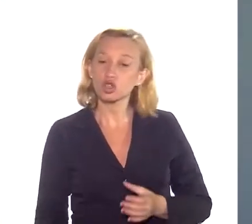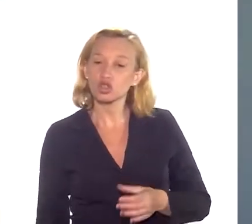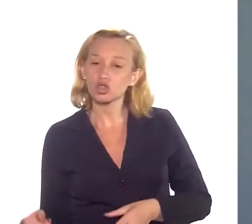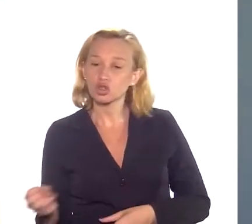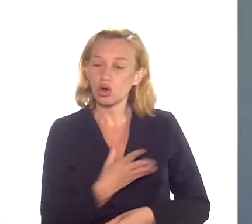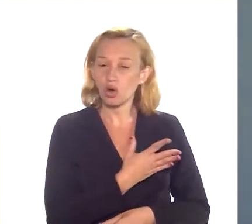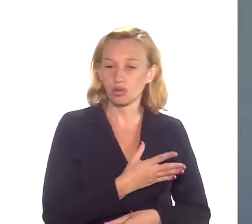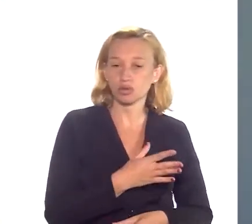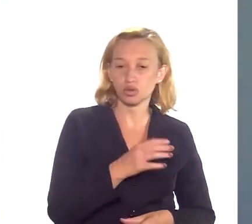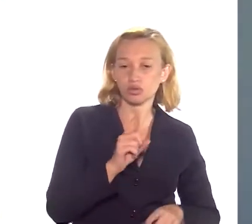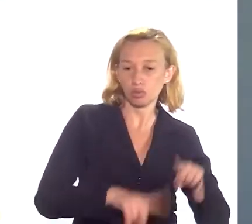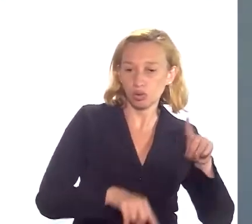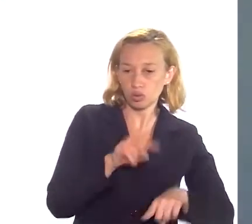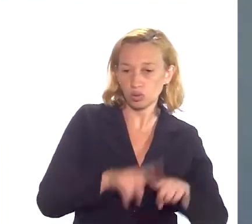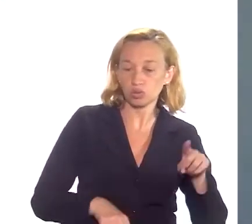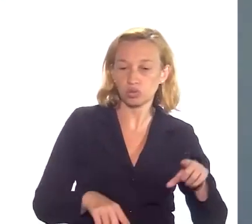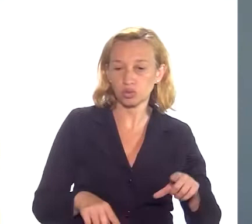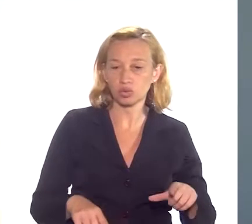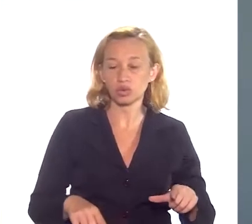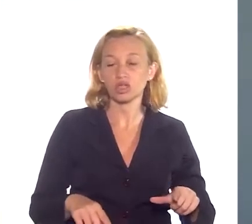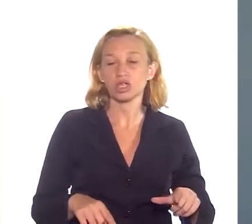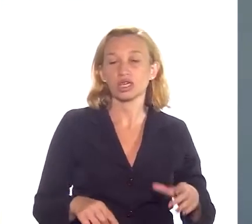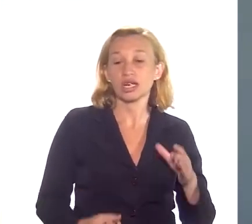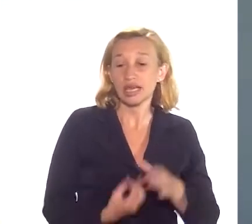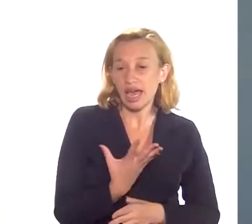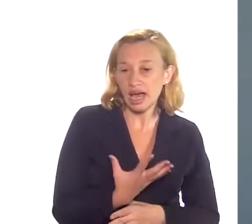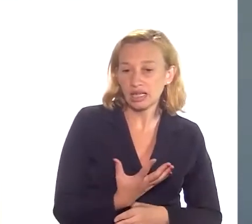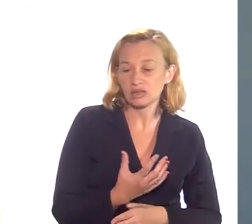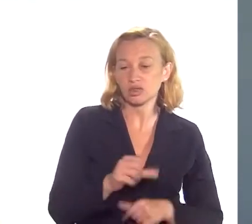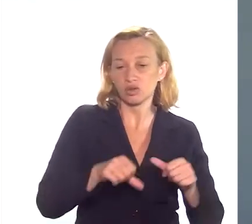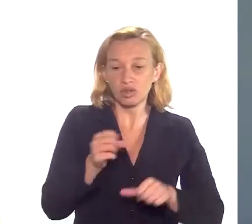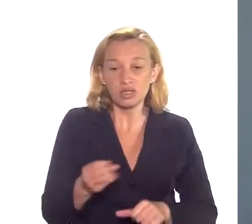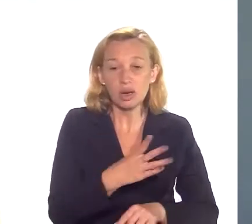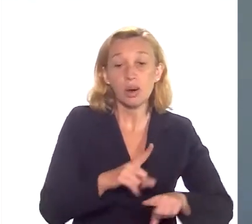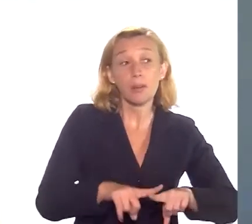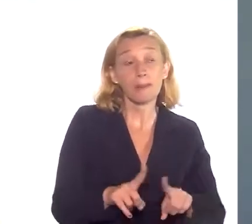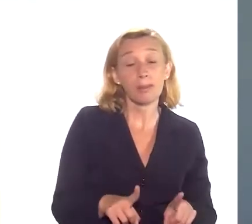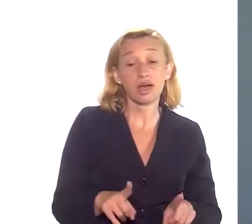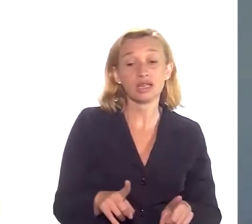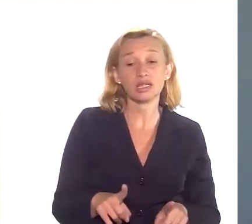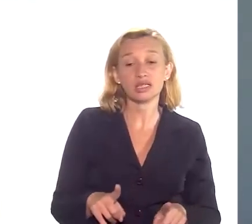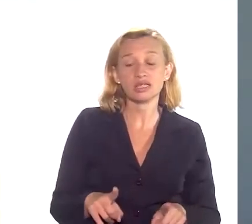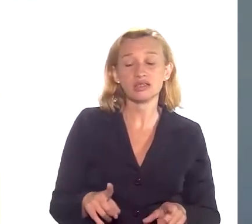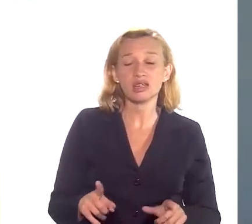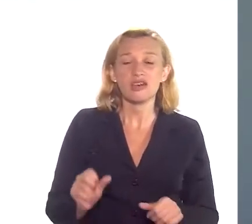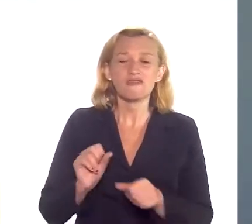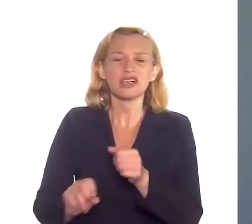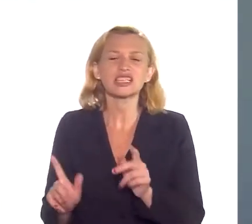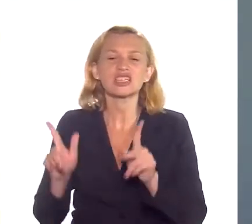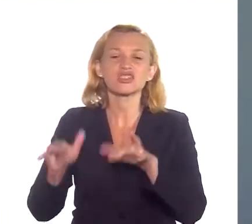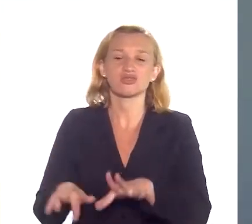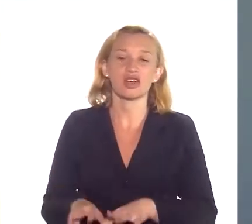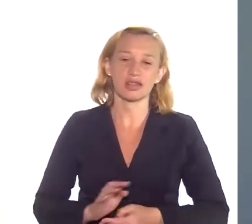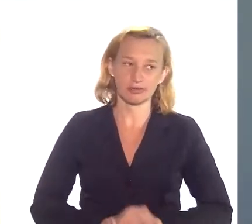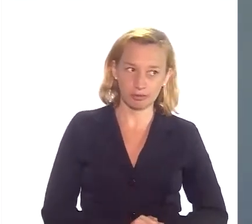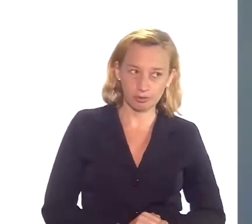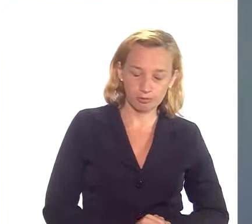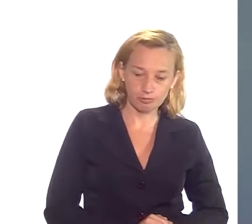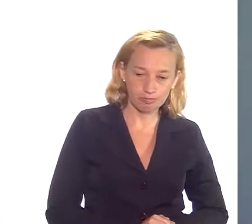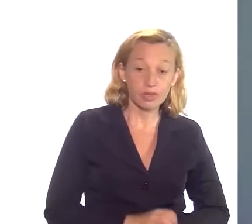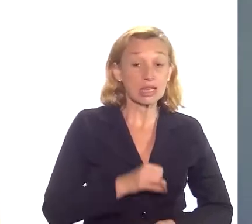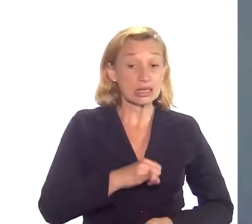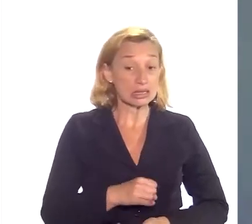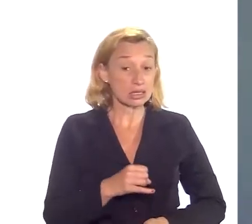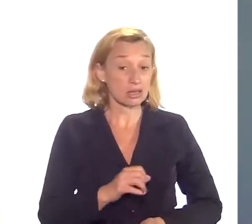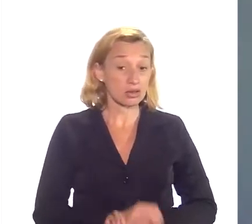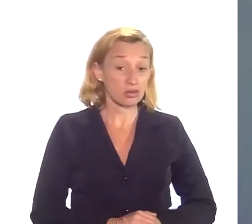mulheres lançaram novos produtos e serviços, ele traz um quê de inovação, mas ele traz muito mais um quê do fazer